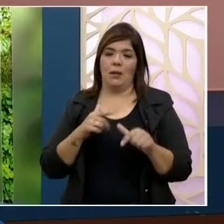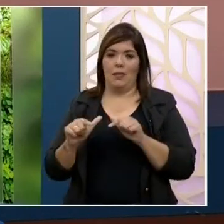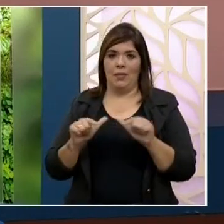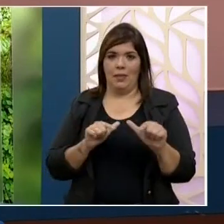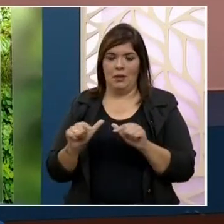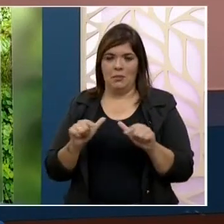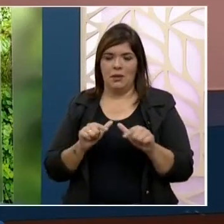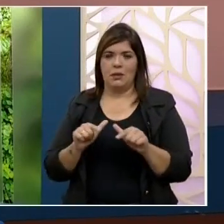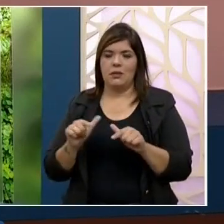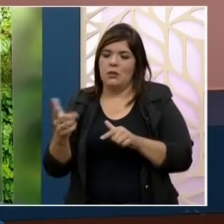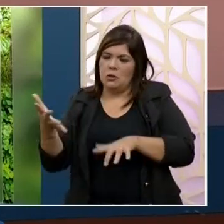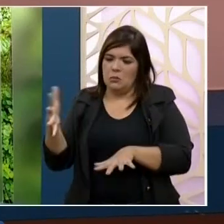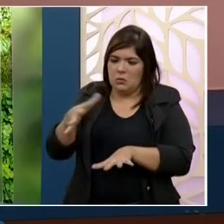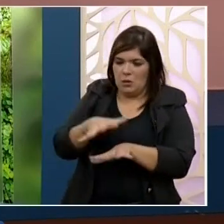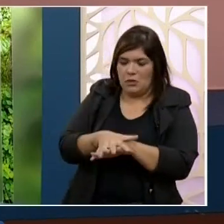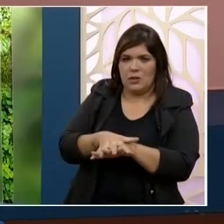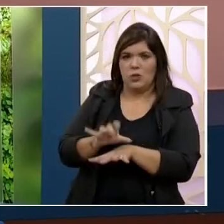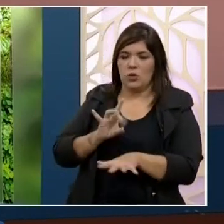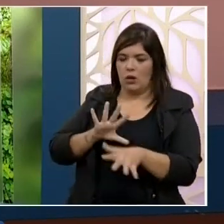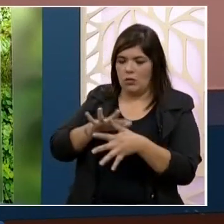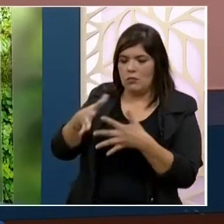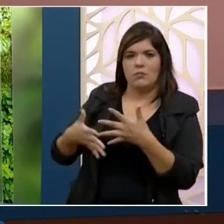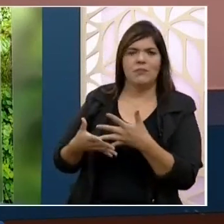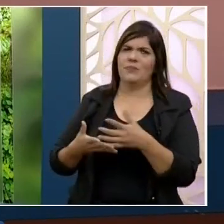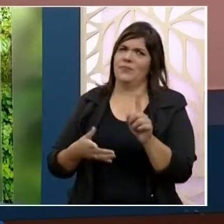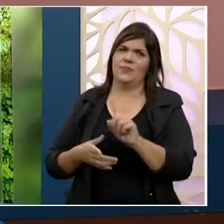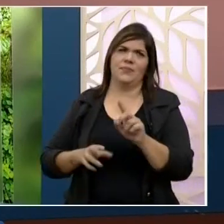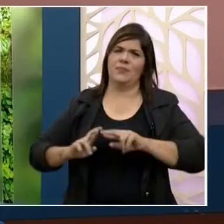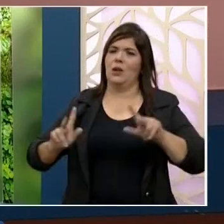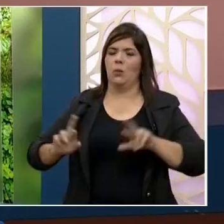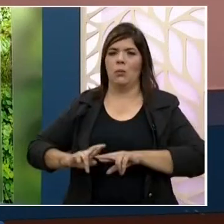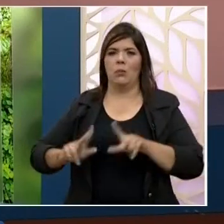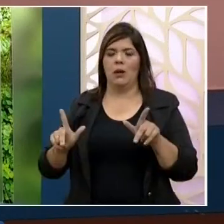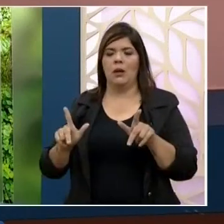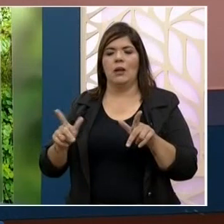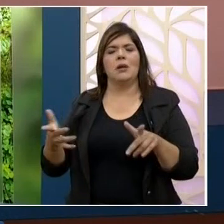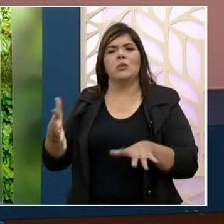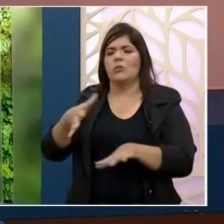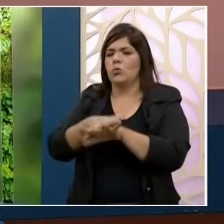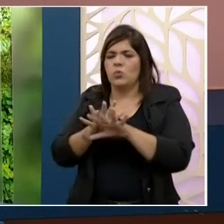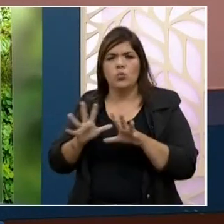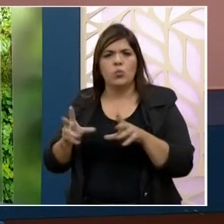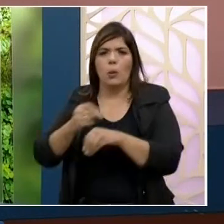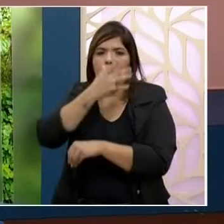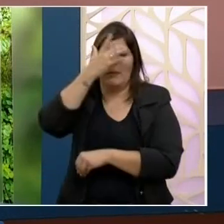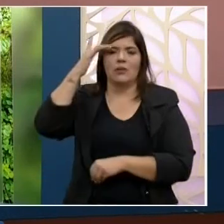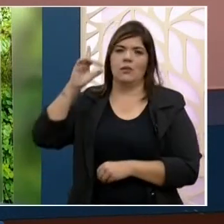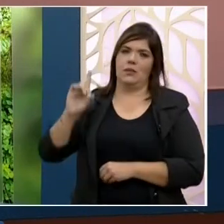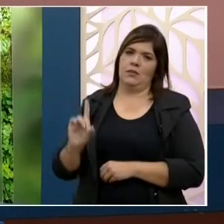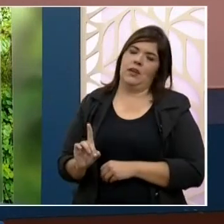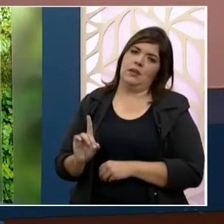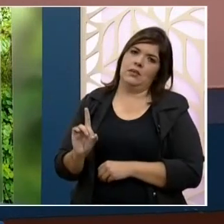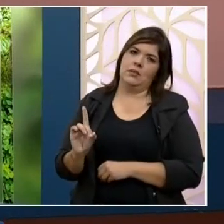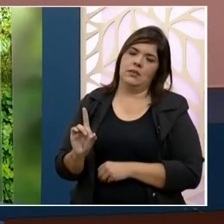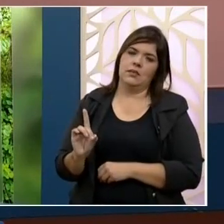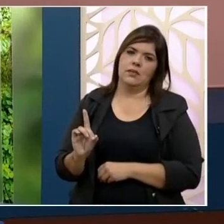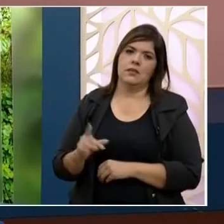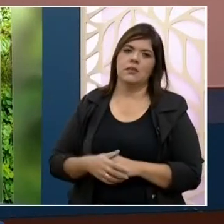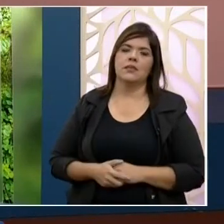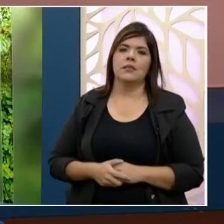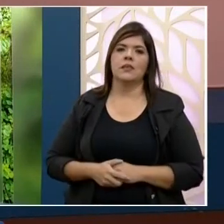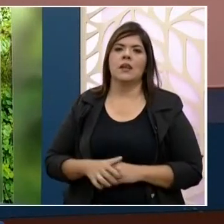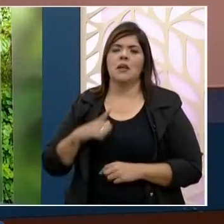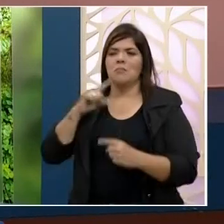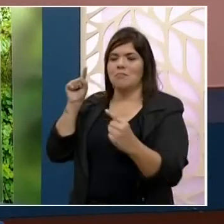trabalho com a inclusão, que não é só a Libras, né? Eu trabalho a inclusão como um todo, com todas as pessoas com deficiência. Ela é algo que